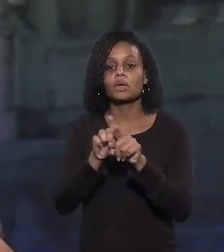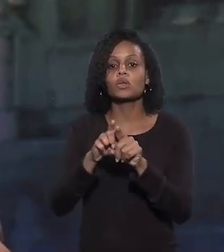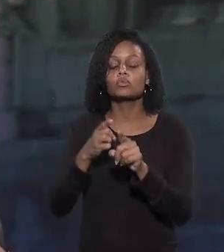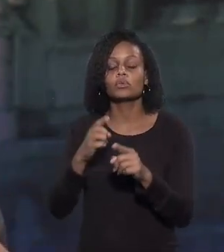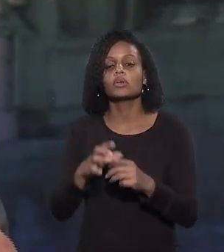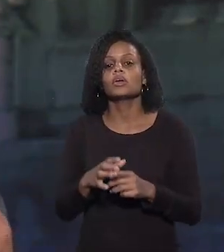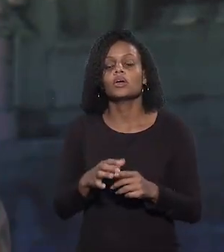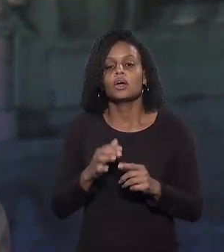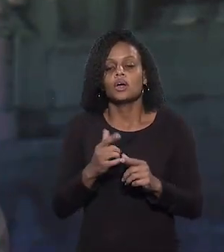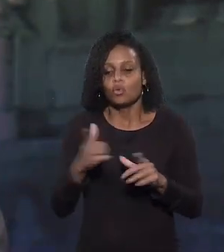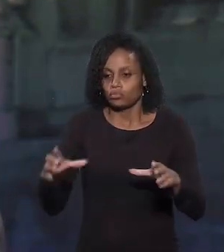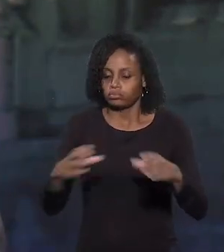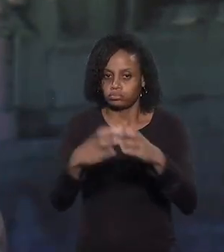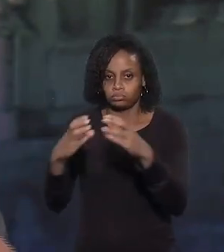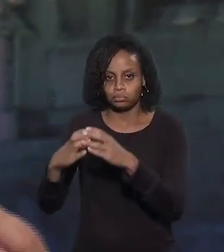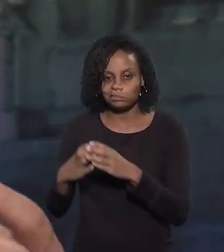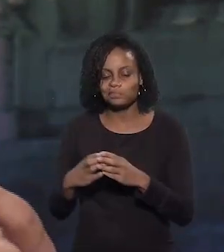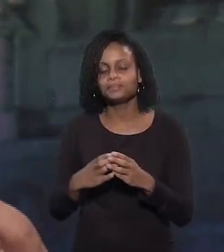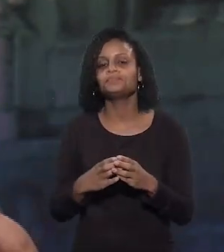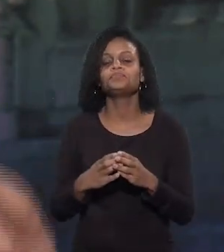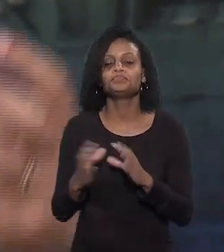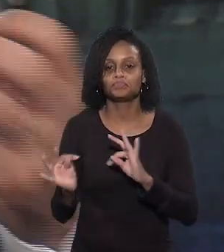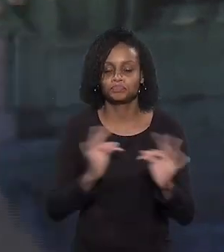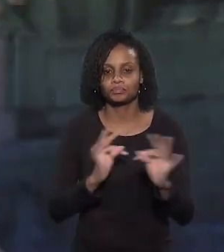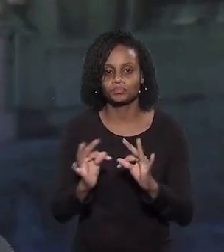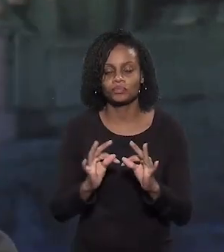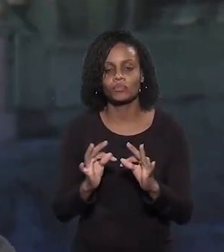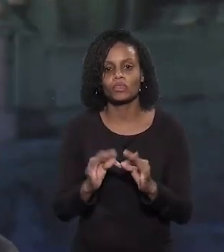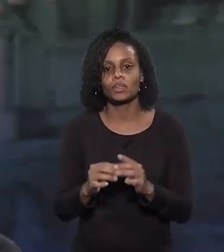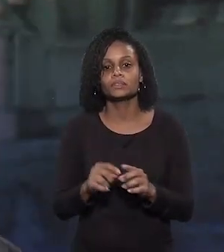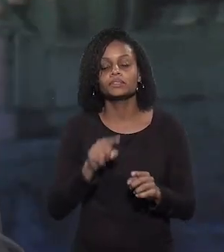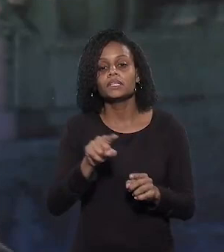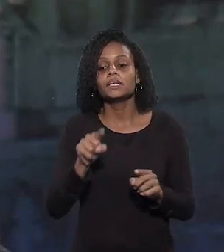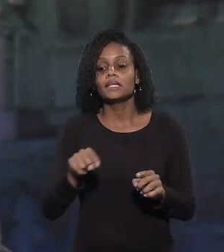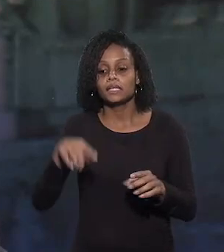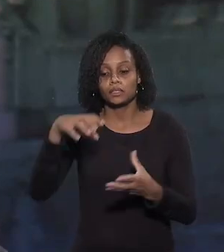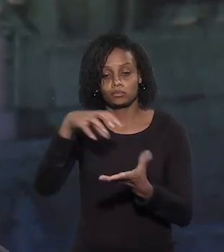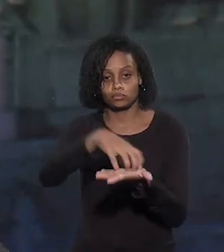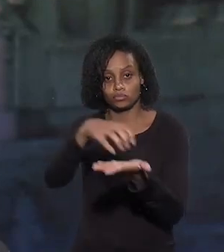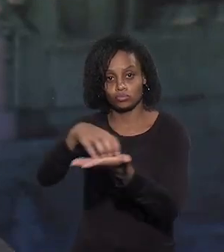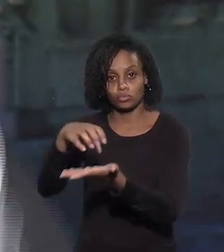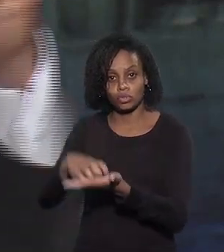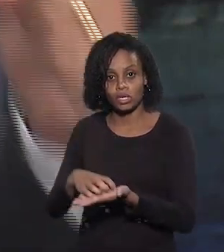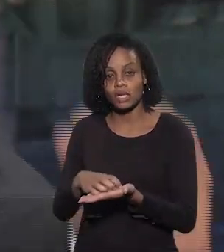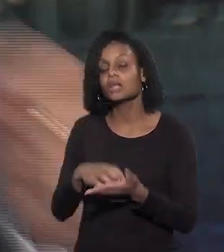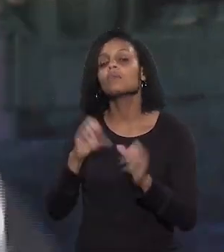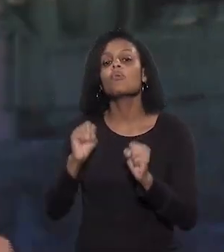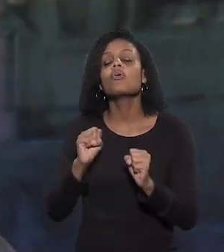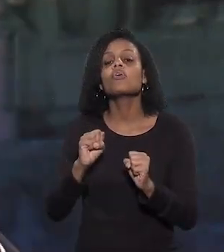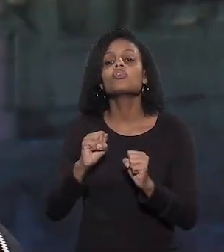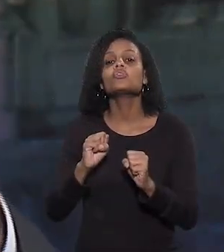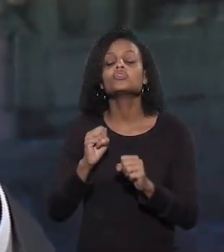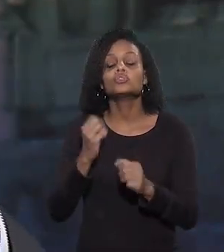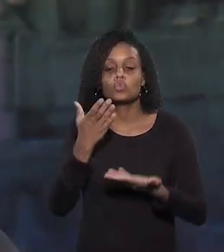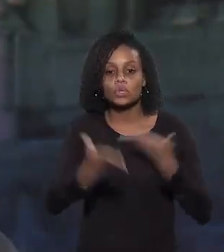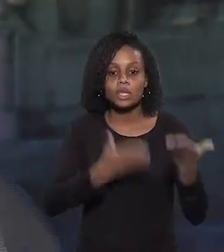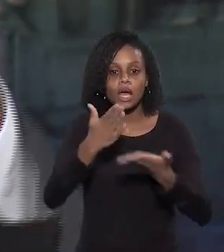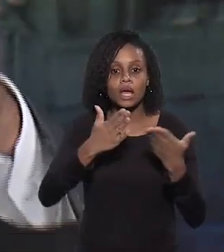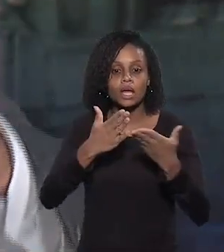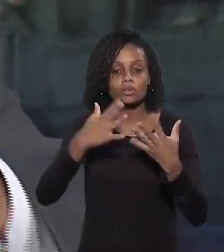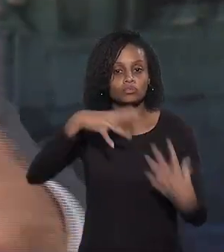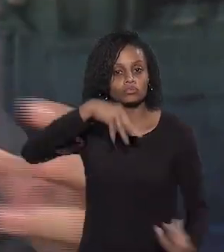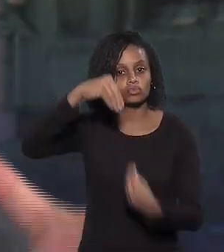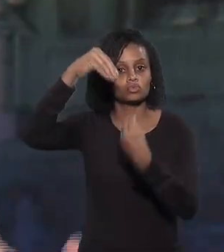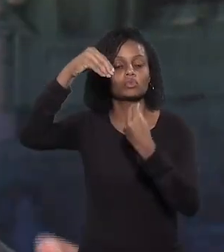comunidade terapêutica, numa comunidade terapêutica ele é acolhido, ele pode receber cuidados espirituais,